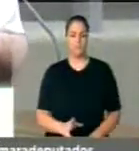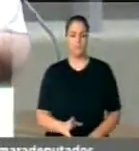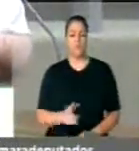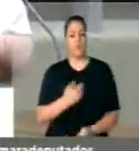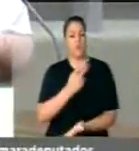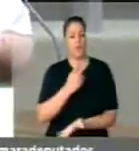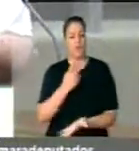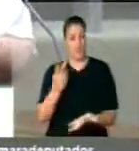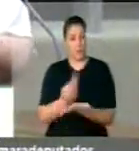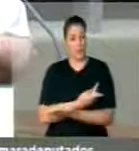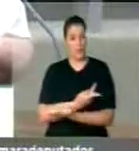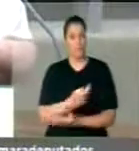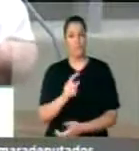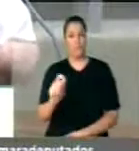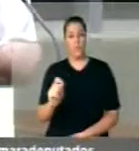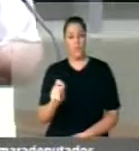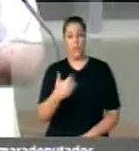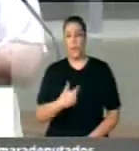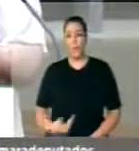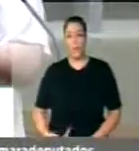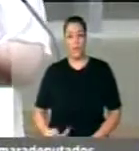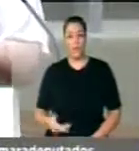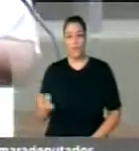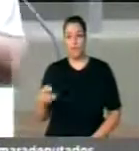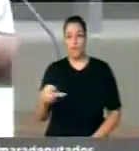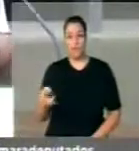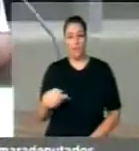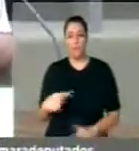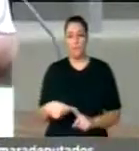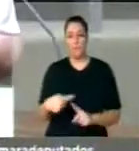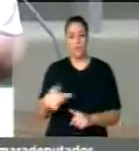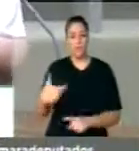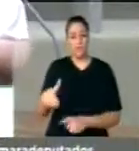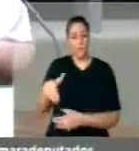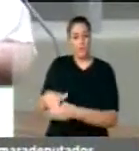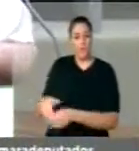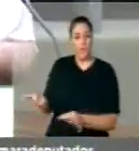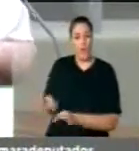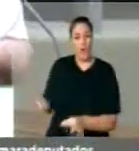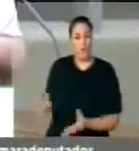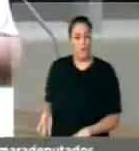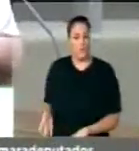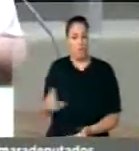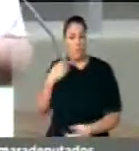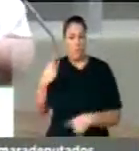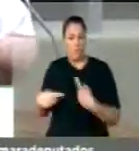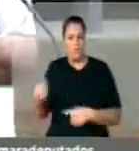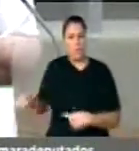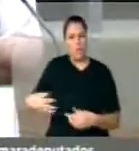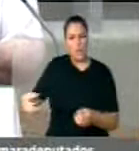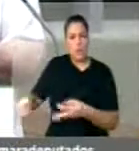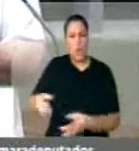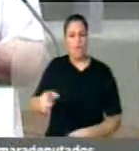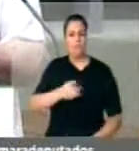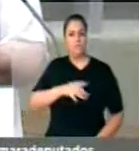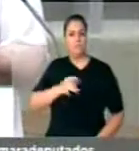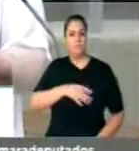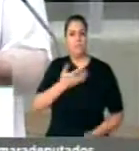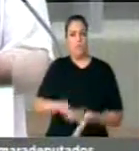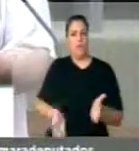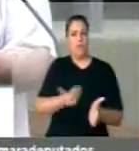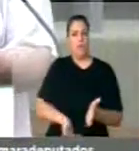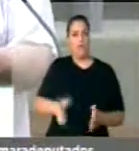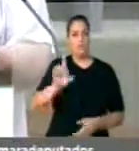um governo ilegítimo, cujas políticas ameaçam as valiosas conquistas do povo